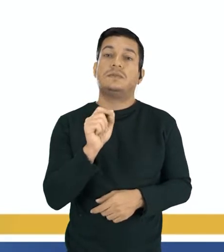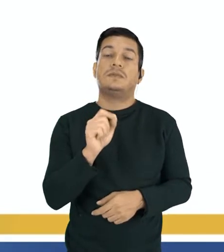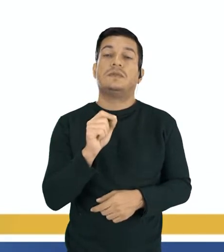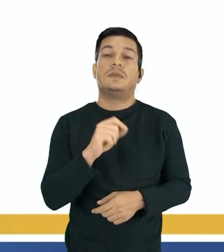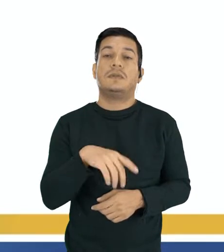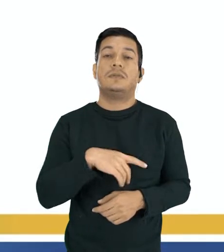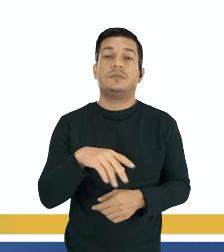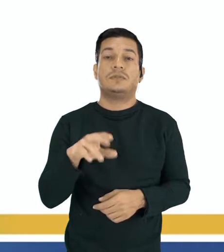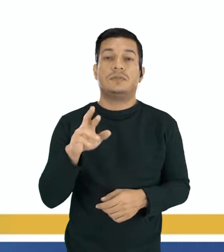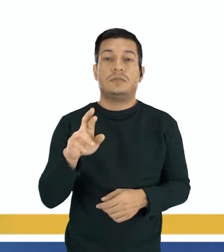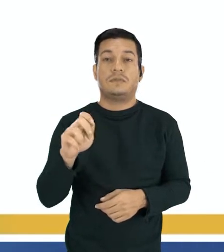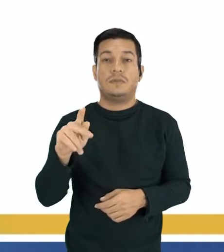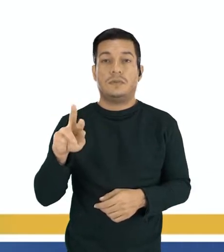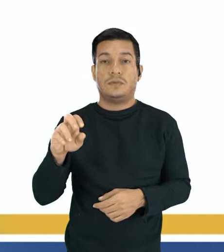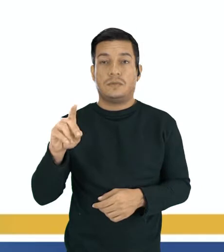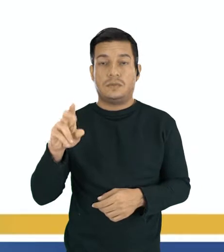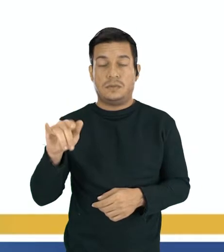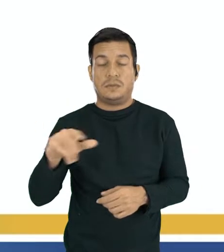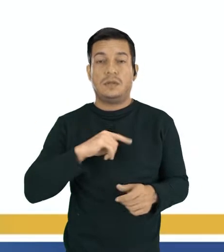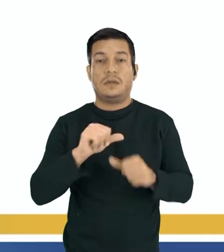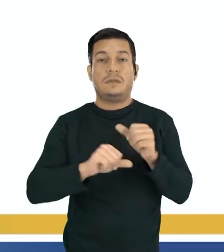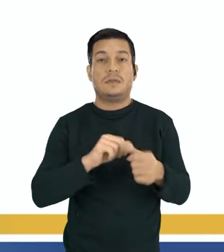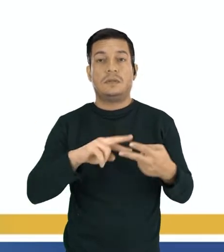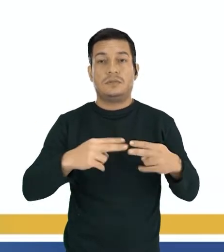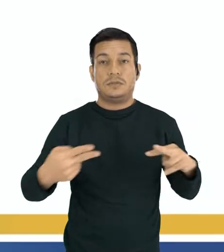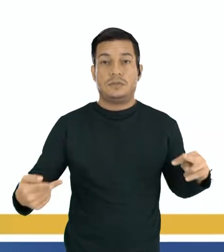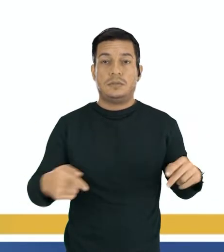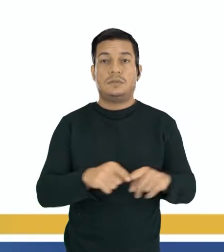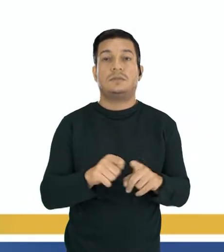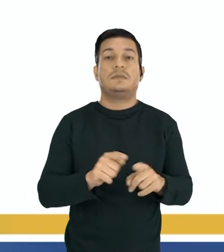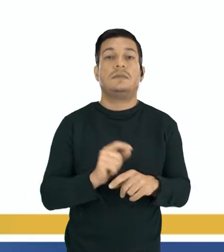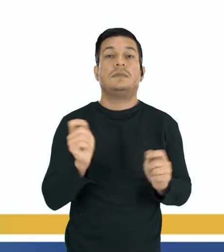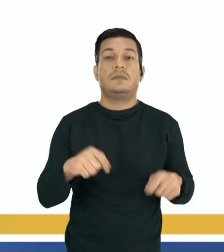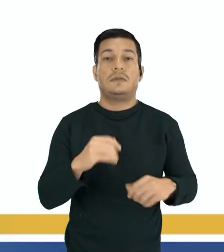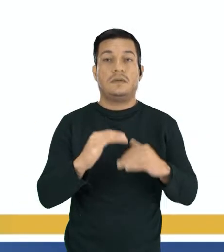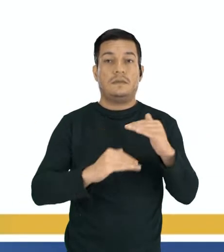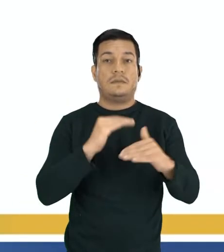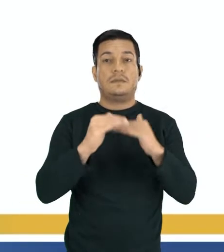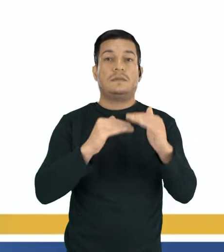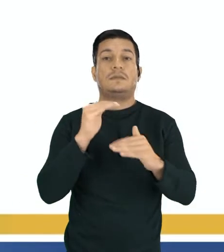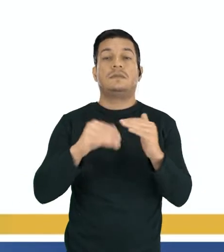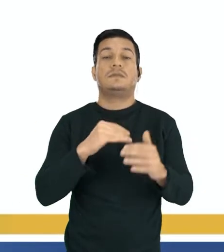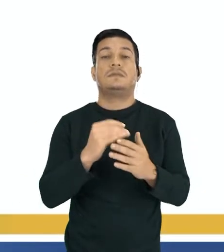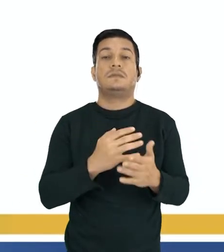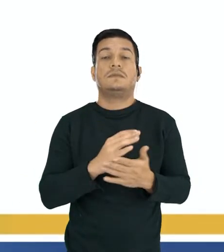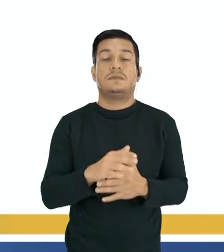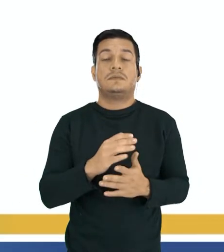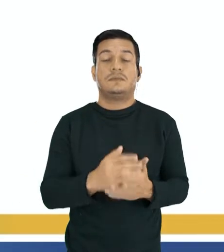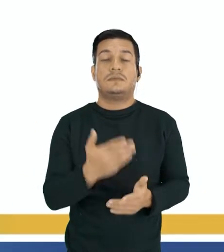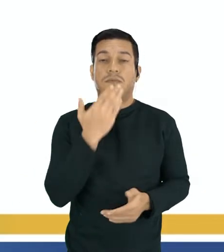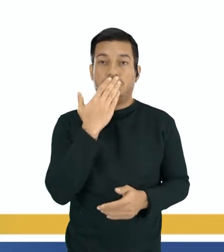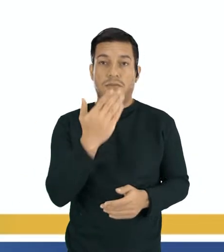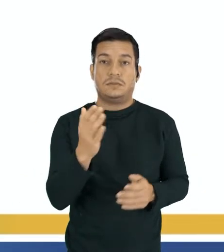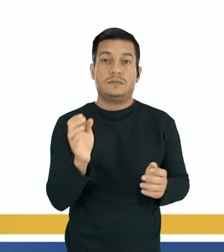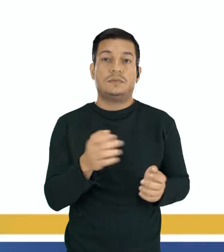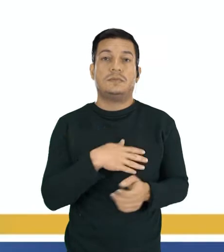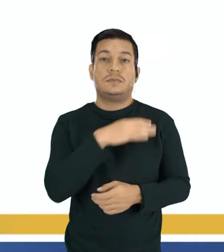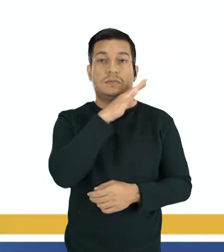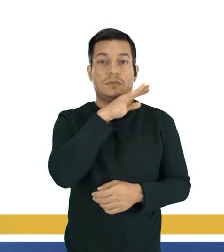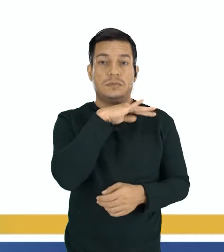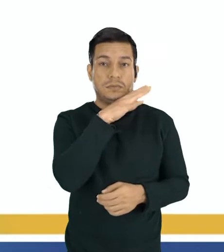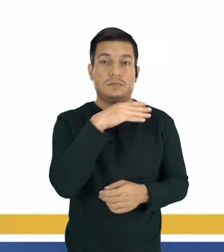permite variabilidade genética, permite a evolução das espécies e que elas consigam se adaptar